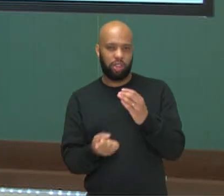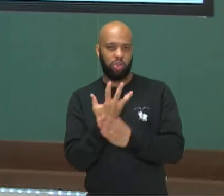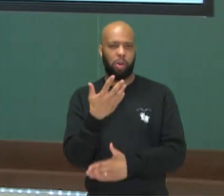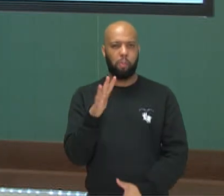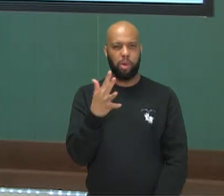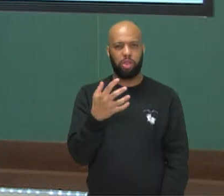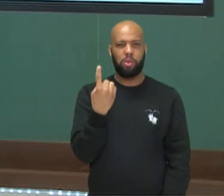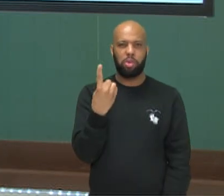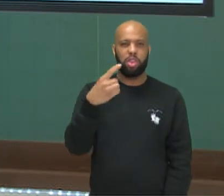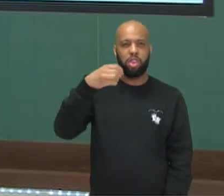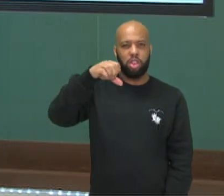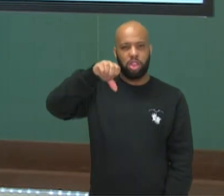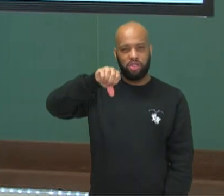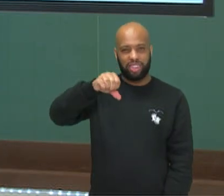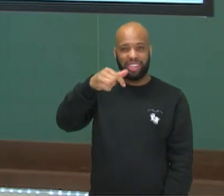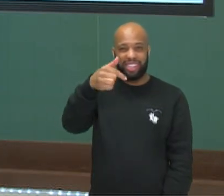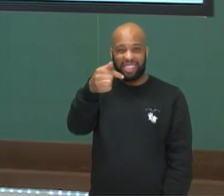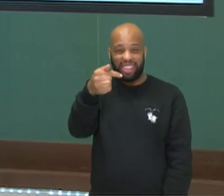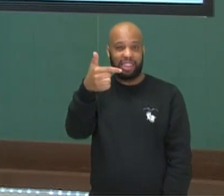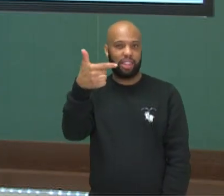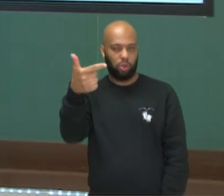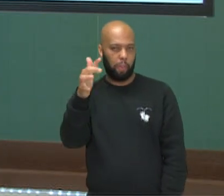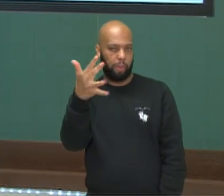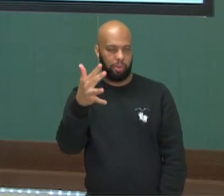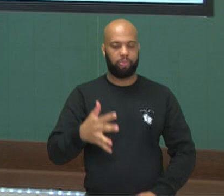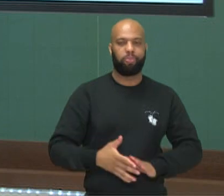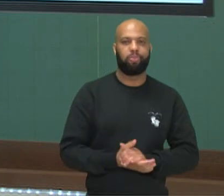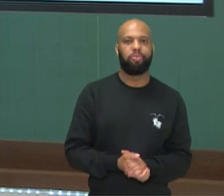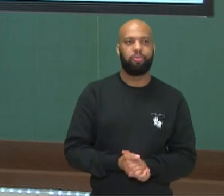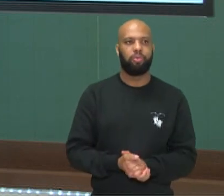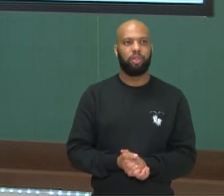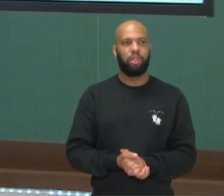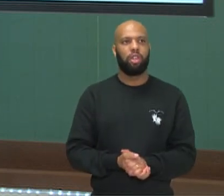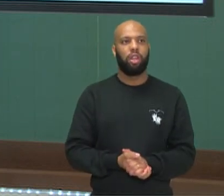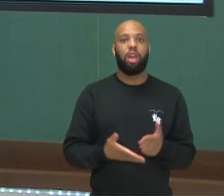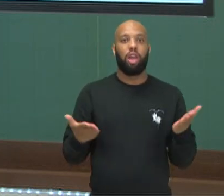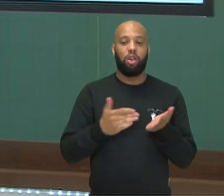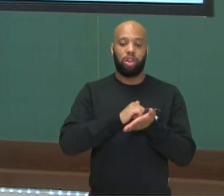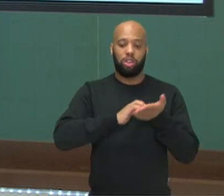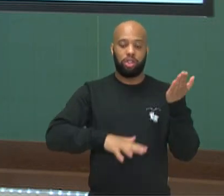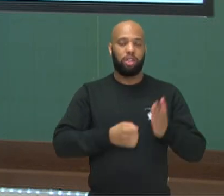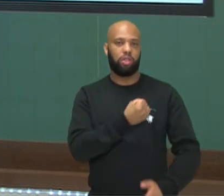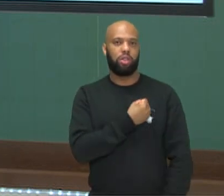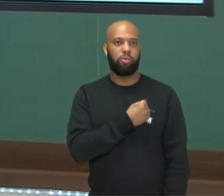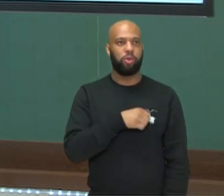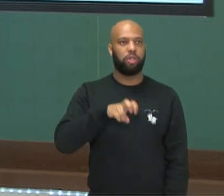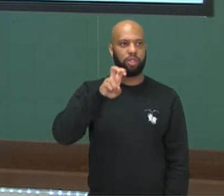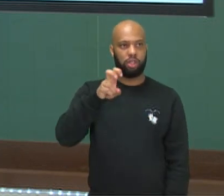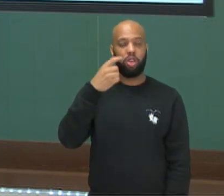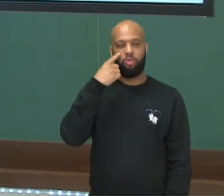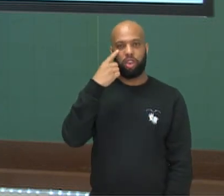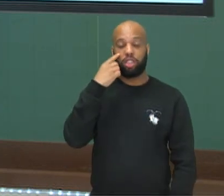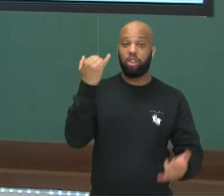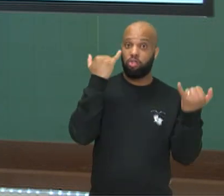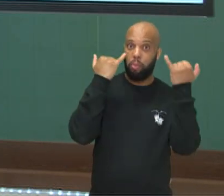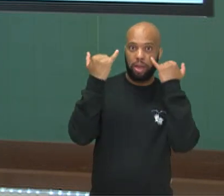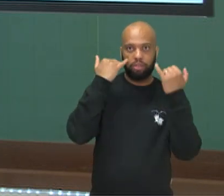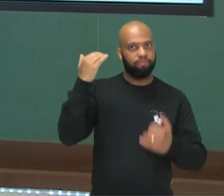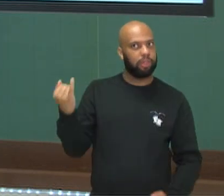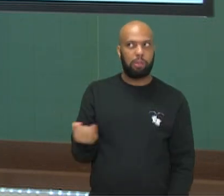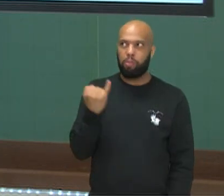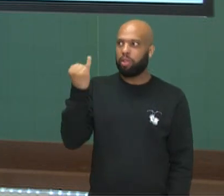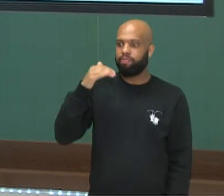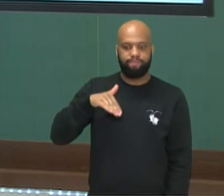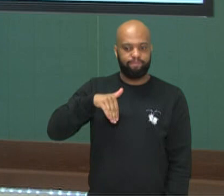em meados de 72, ok? Vamos lá para a atividade 5. Então, qual a informação mais